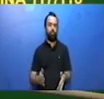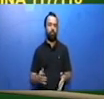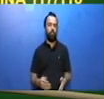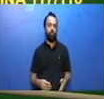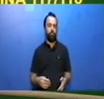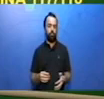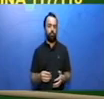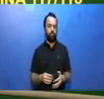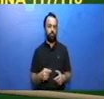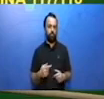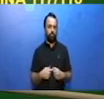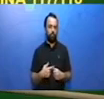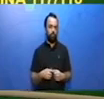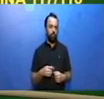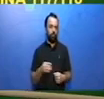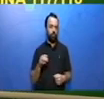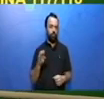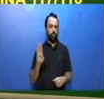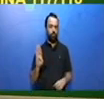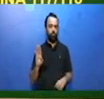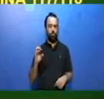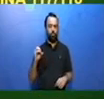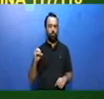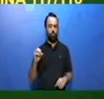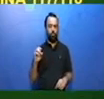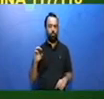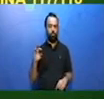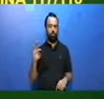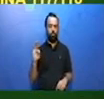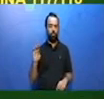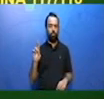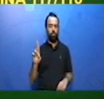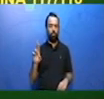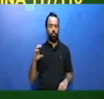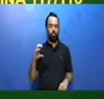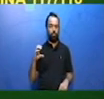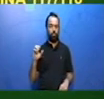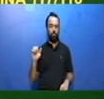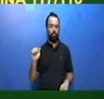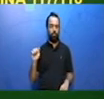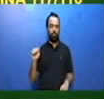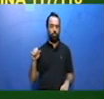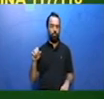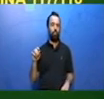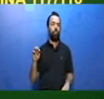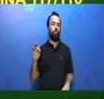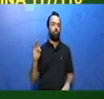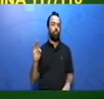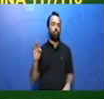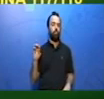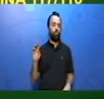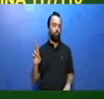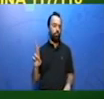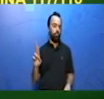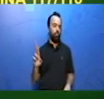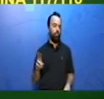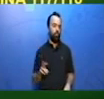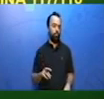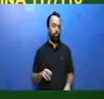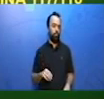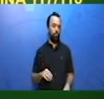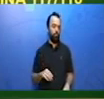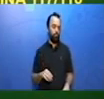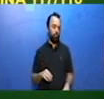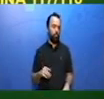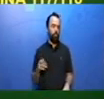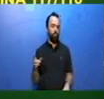dia 1º de maio de 1898 e faleceu em 15 de maio de 1984.